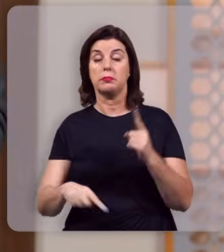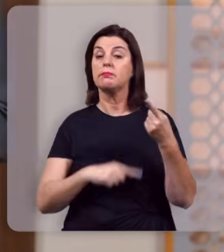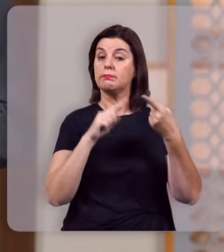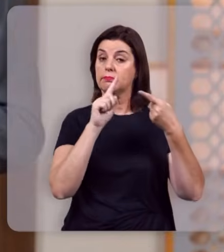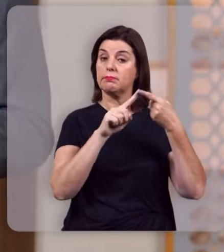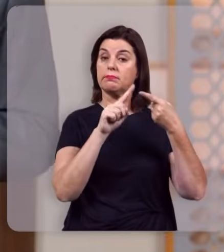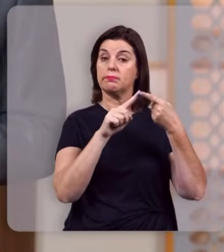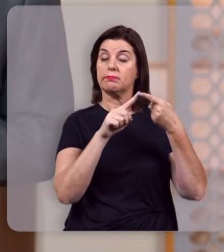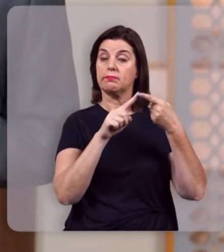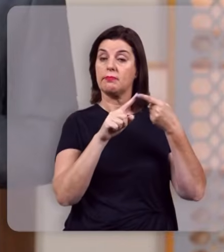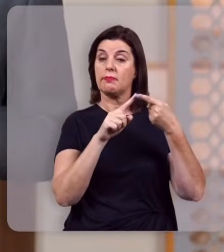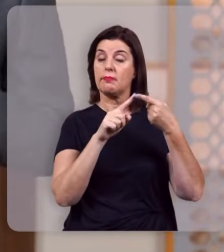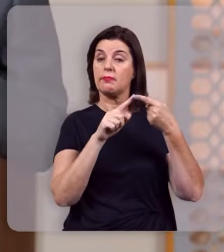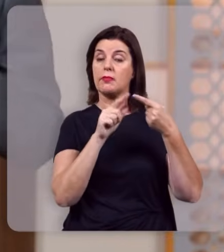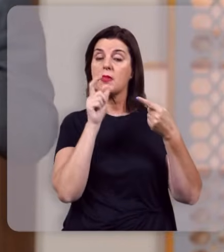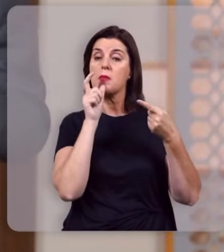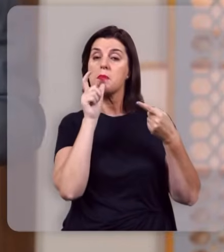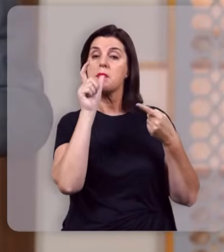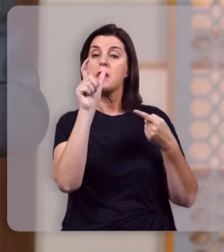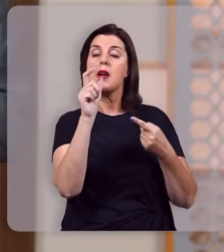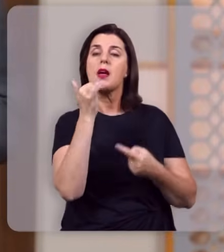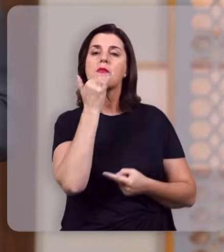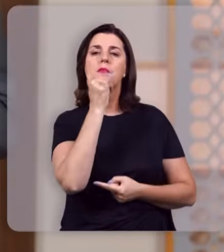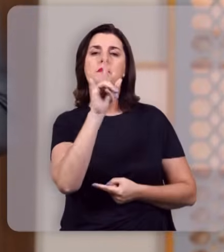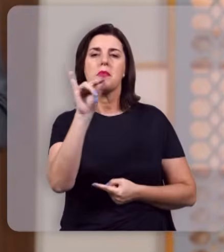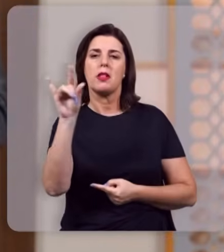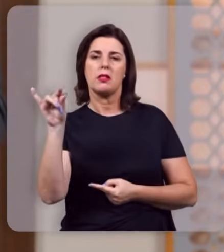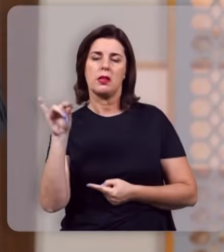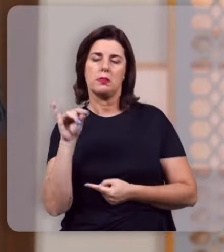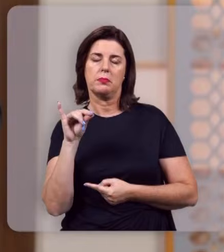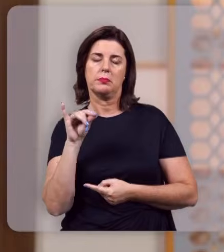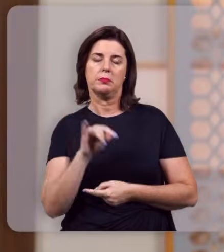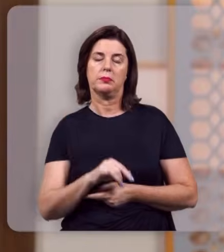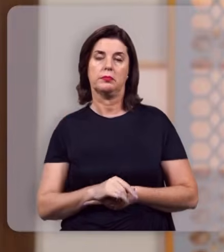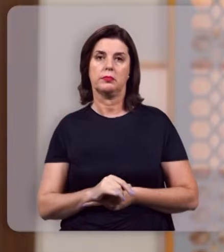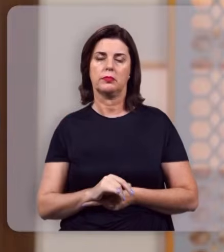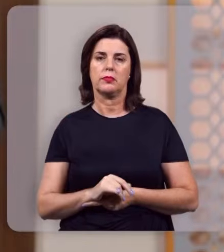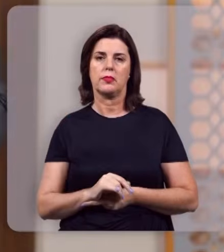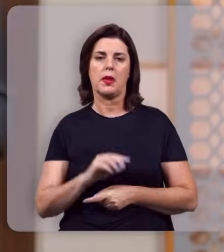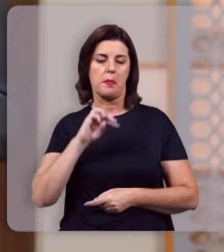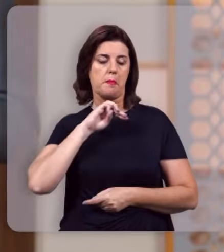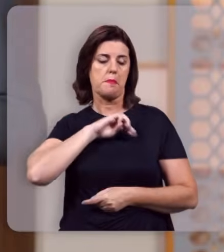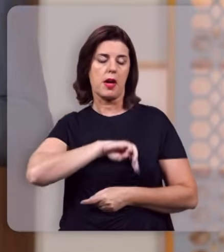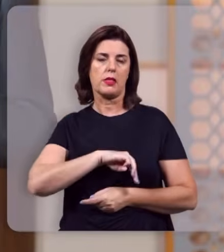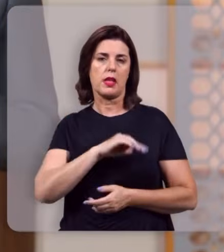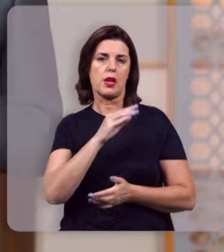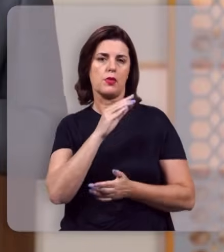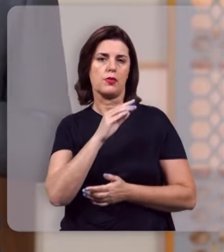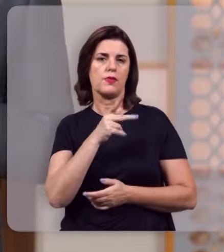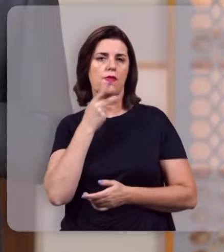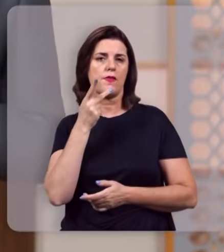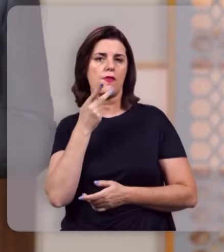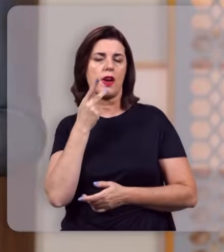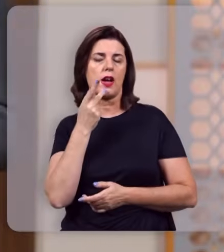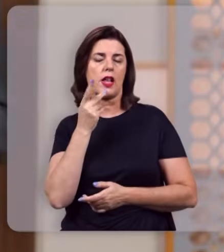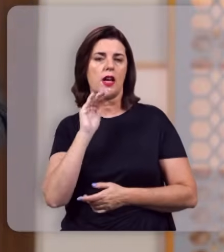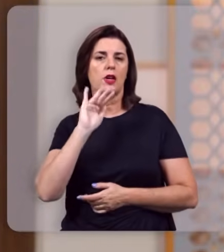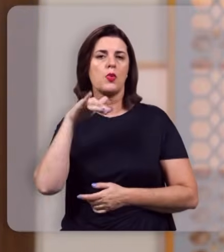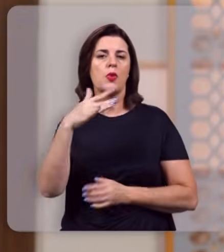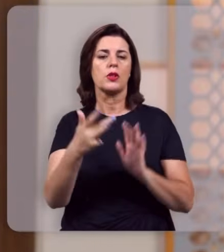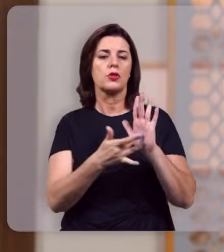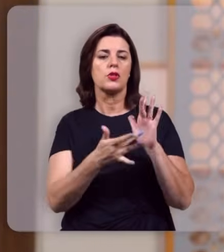primeira palavra é a palavra do perdão. Diz Mateus, o evangelista Mateus, que